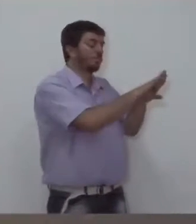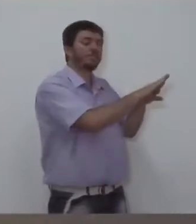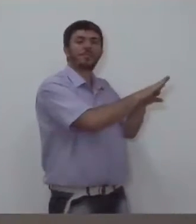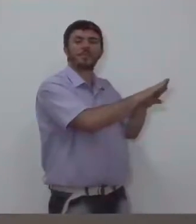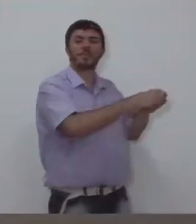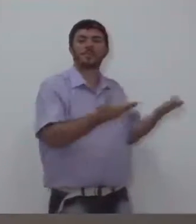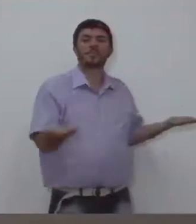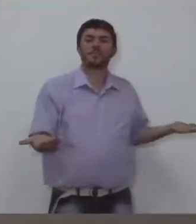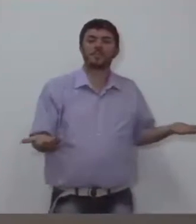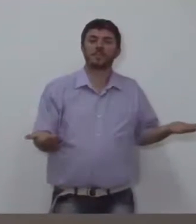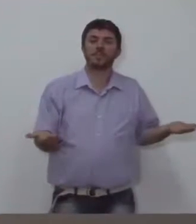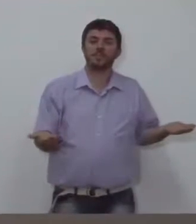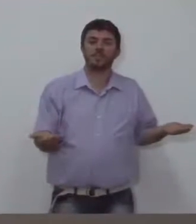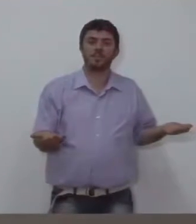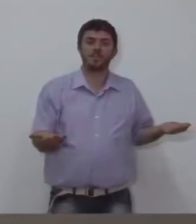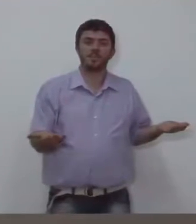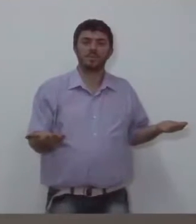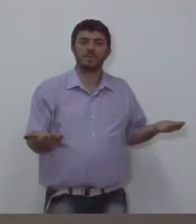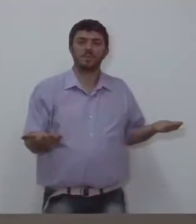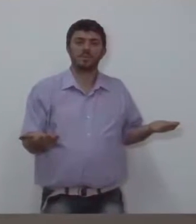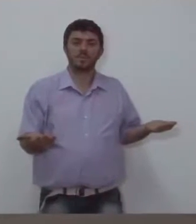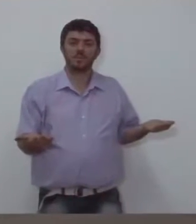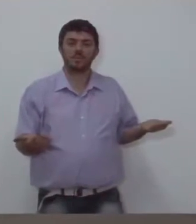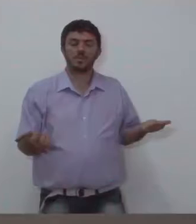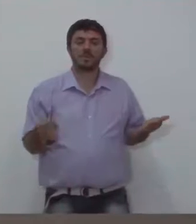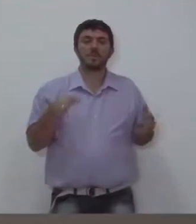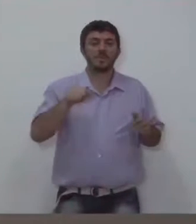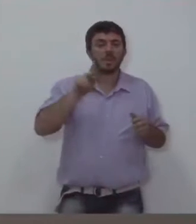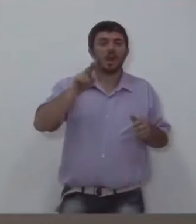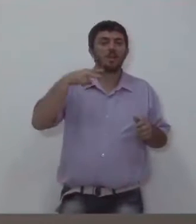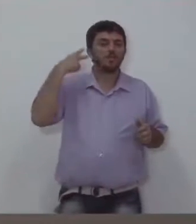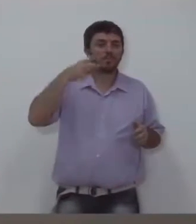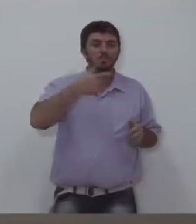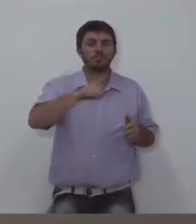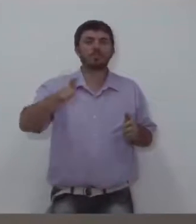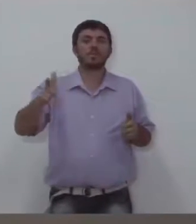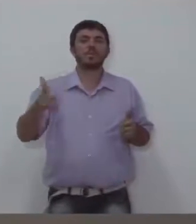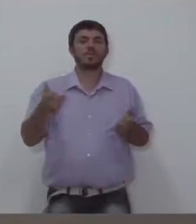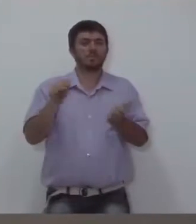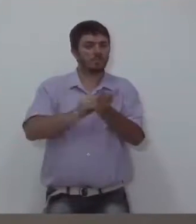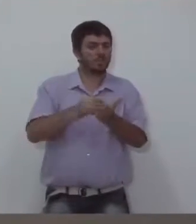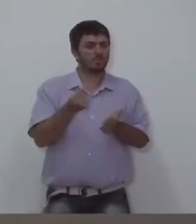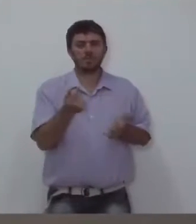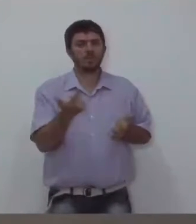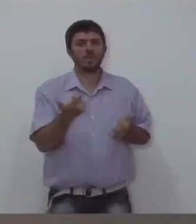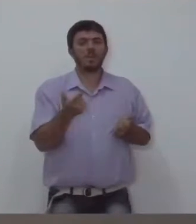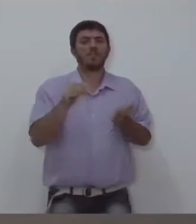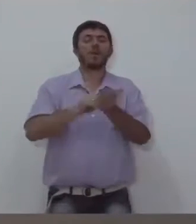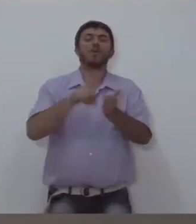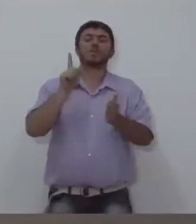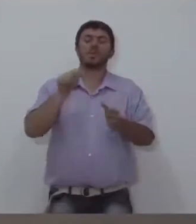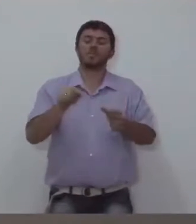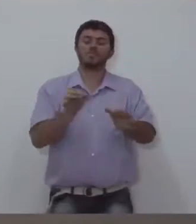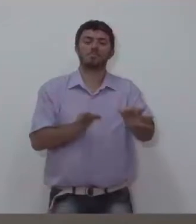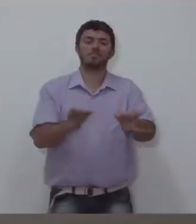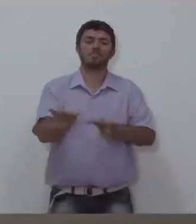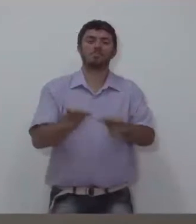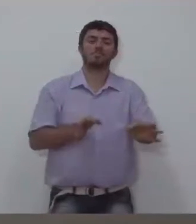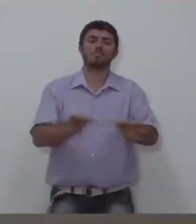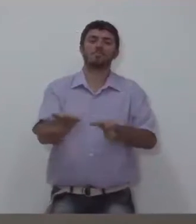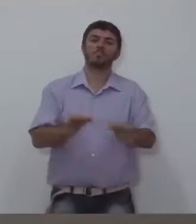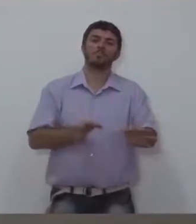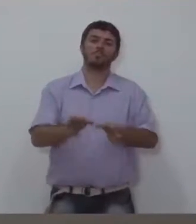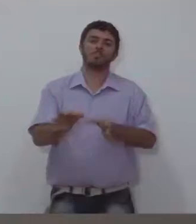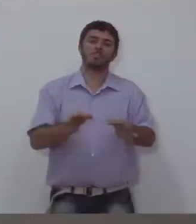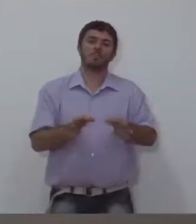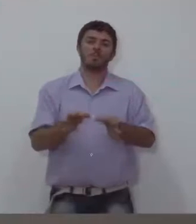vai ter esse ano. Então, muito bem falado aqui por outros vereadores, falta de dinheiro não é. É falta de planejamento, e como eu disse na